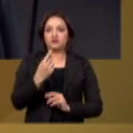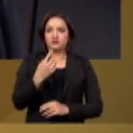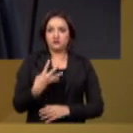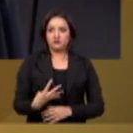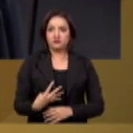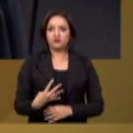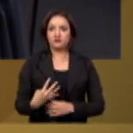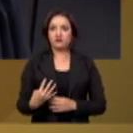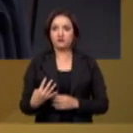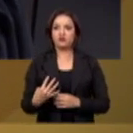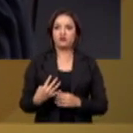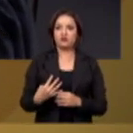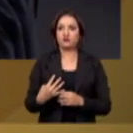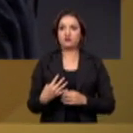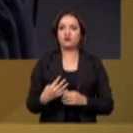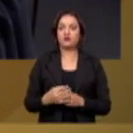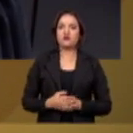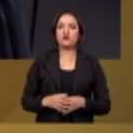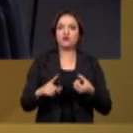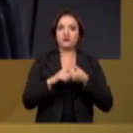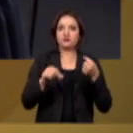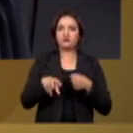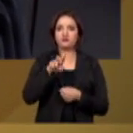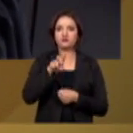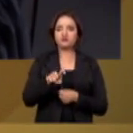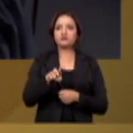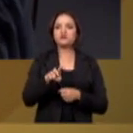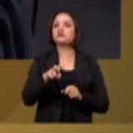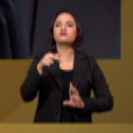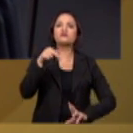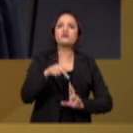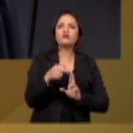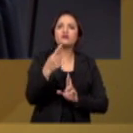caput a tinta